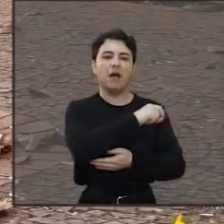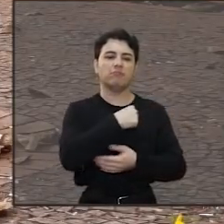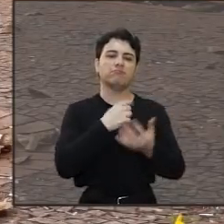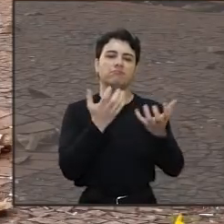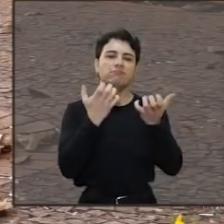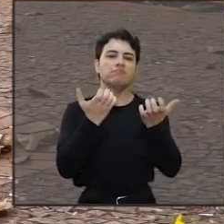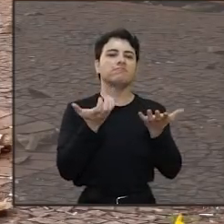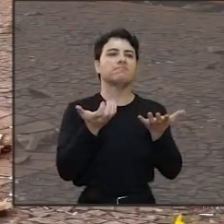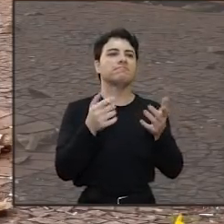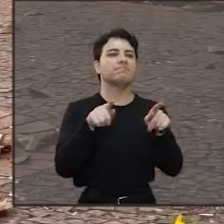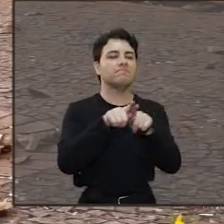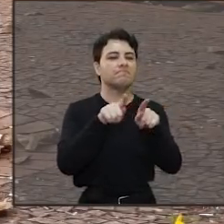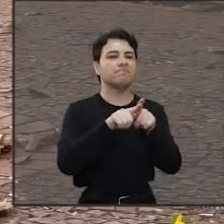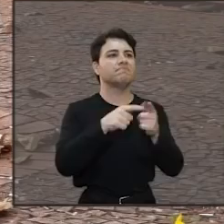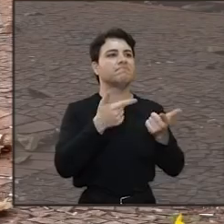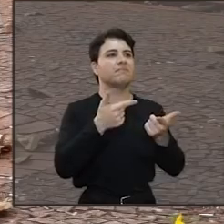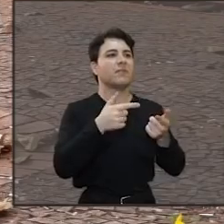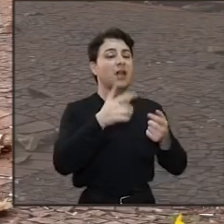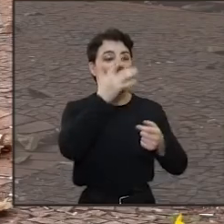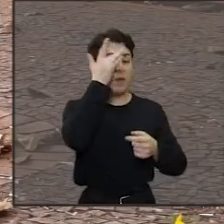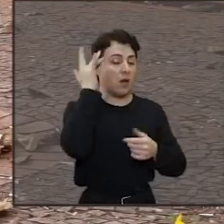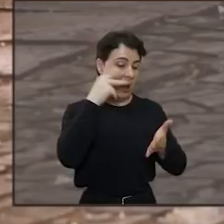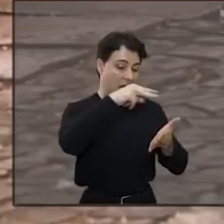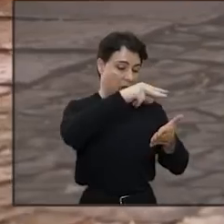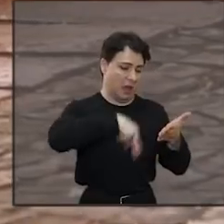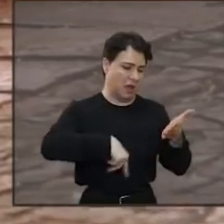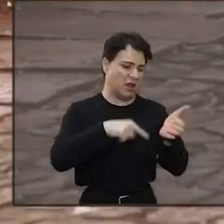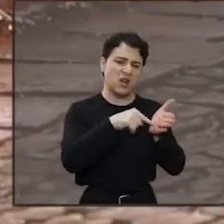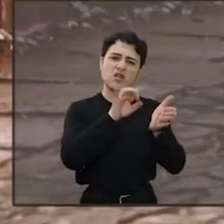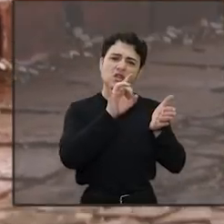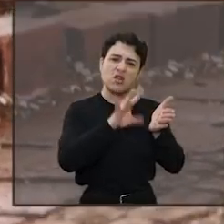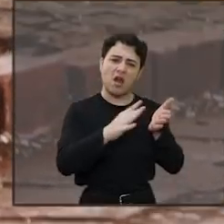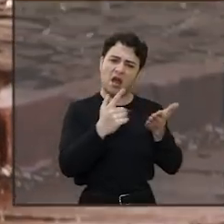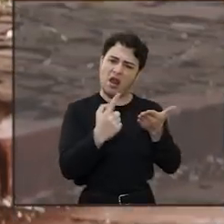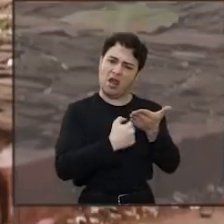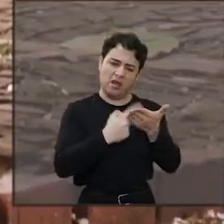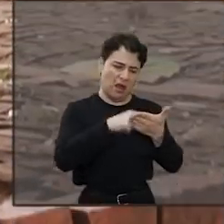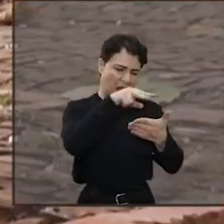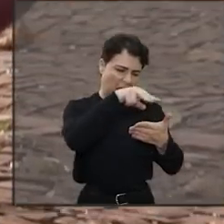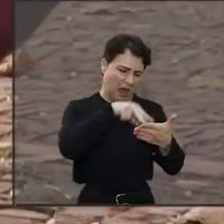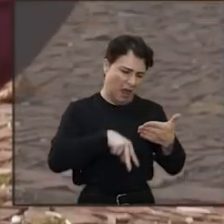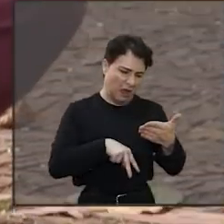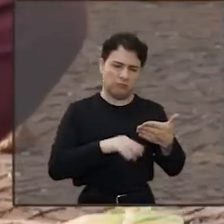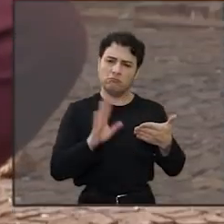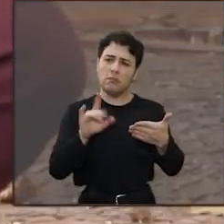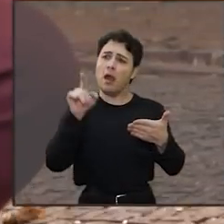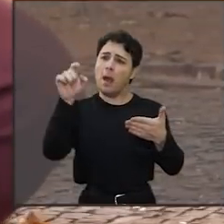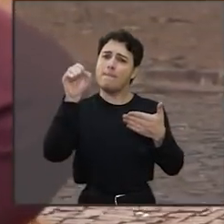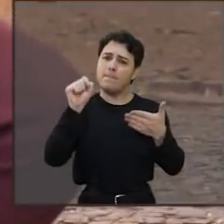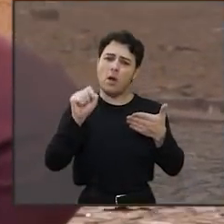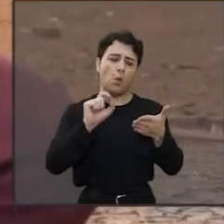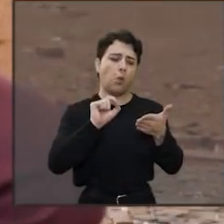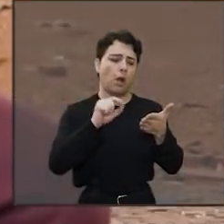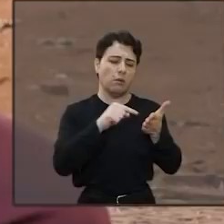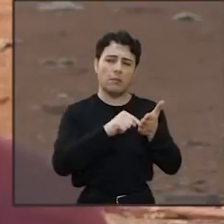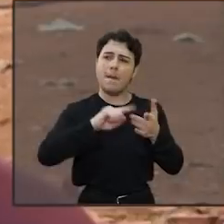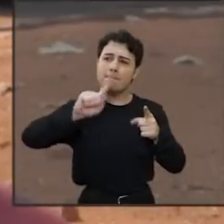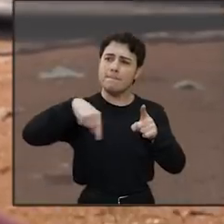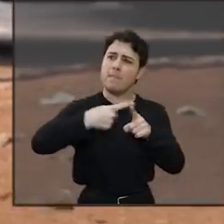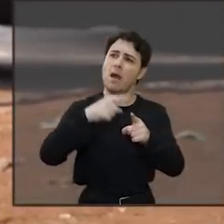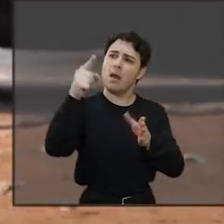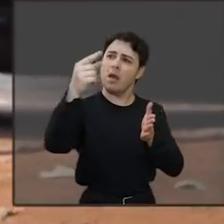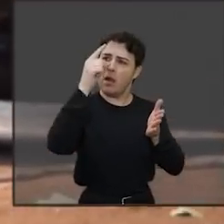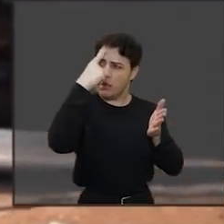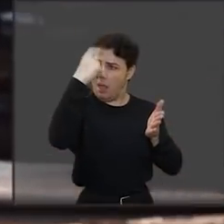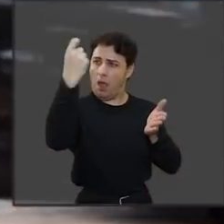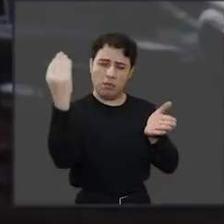que são coisas rápidas, né? E alguma coisa que interaja com o leitor. Eu não queria que fosse só um livro para ele ler, eu queria que ele produzisse ali também. Eu tenho